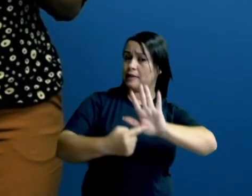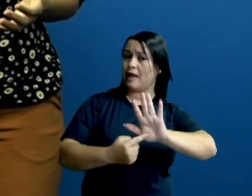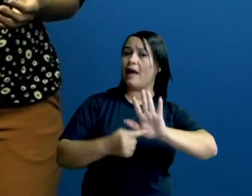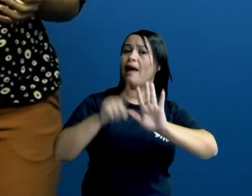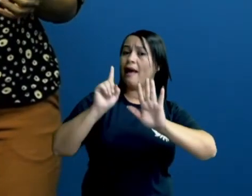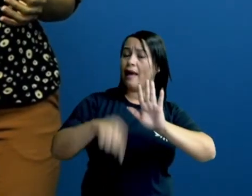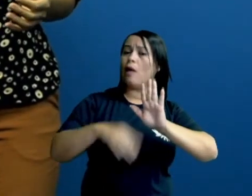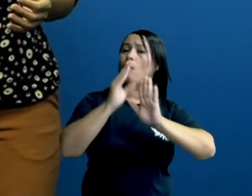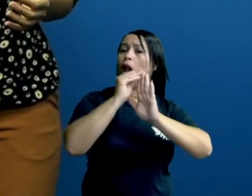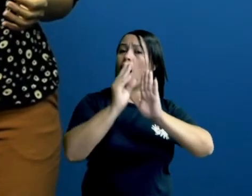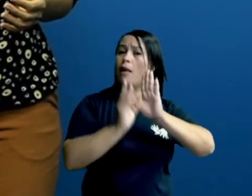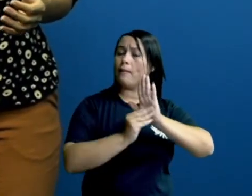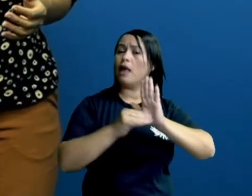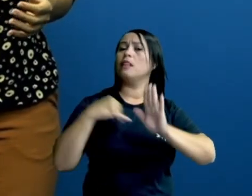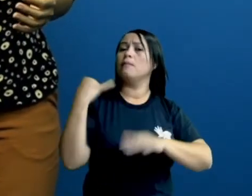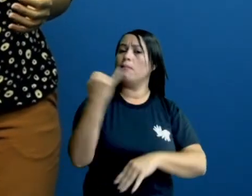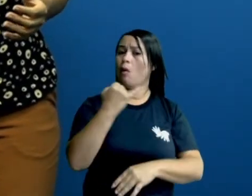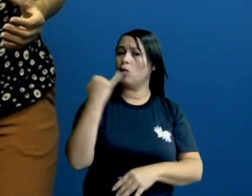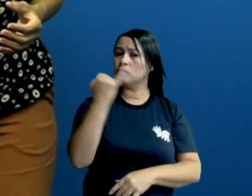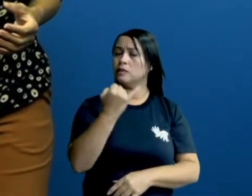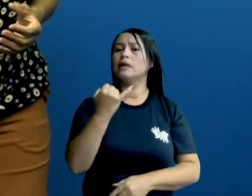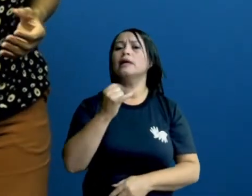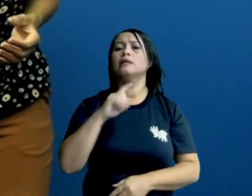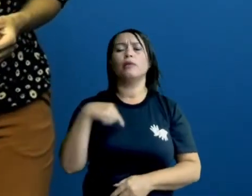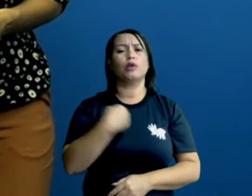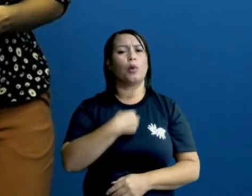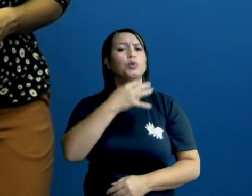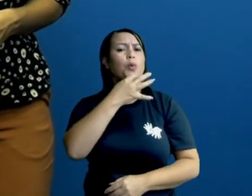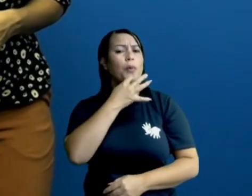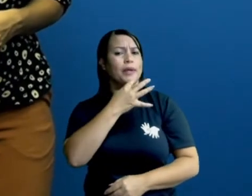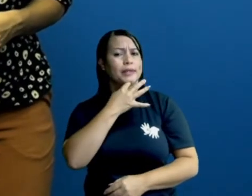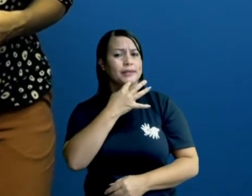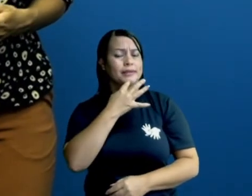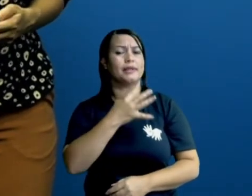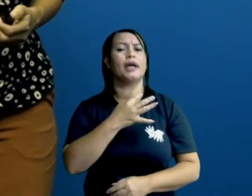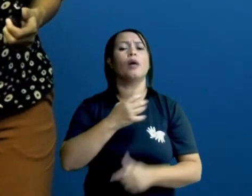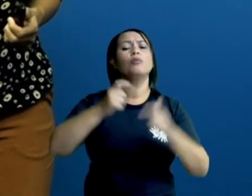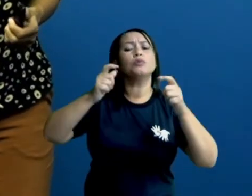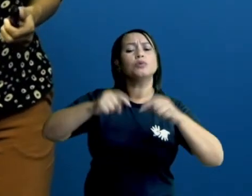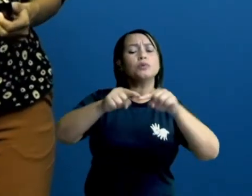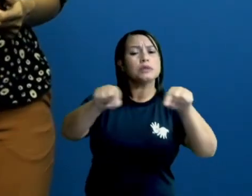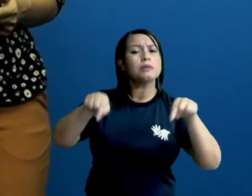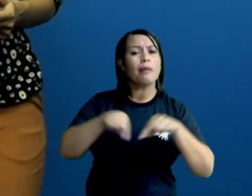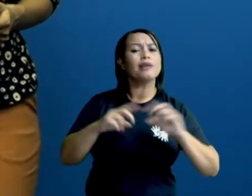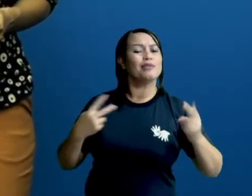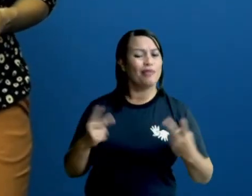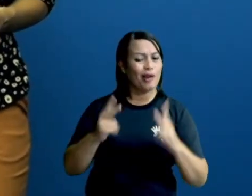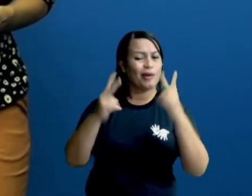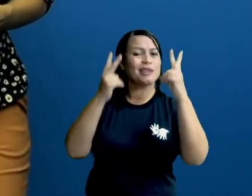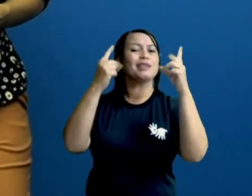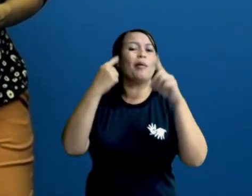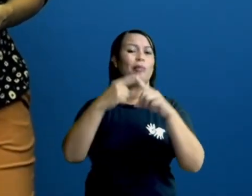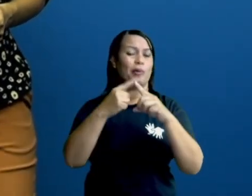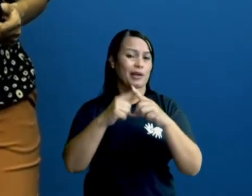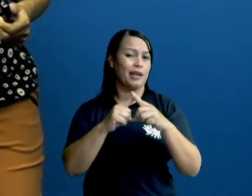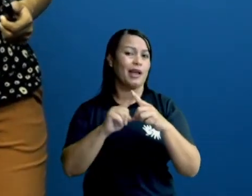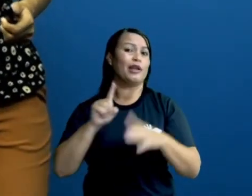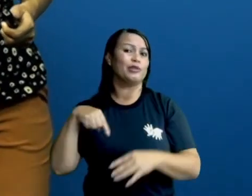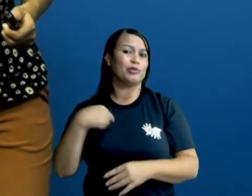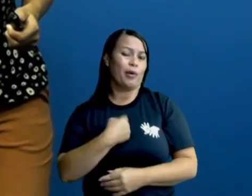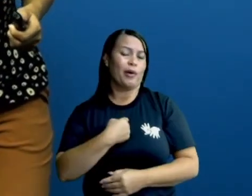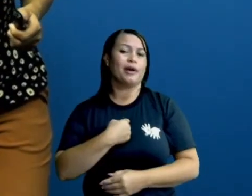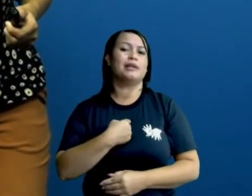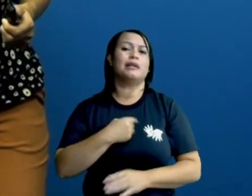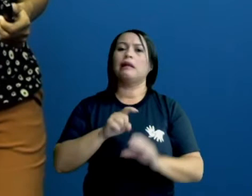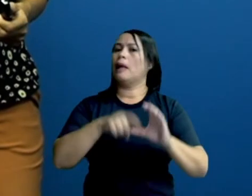um elemento importante, uma ferramenta para a gente conhecer o nosso espaço e valorizar, porque a gente só,